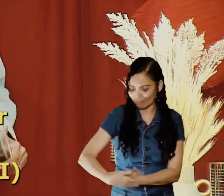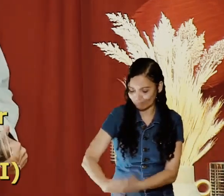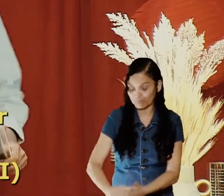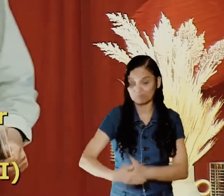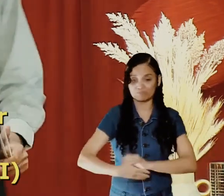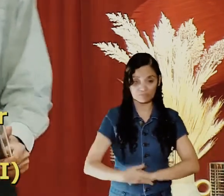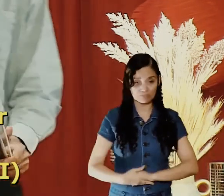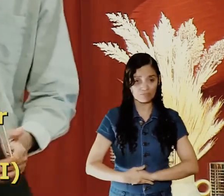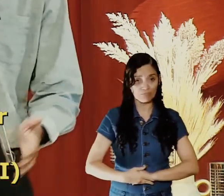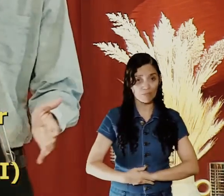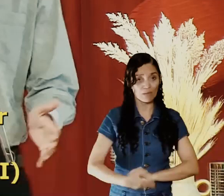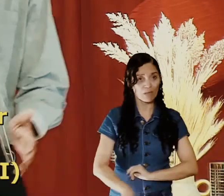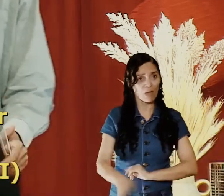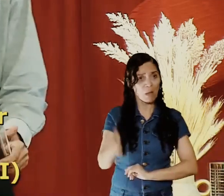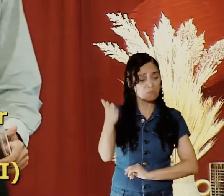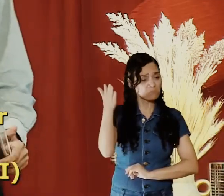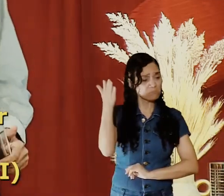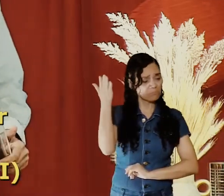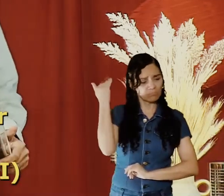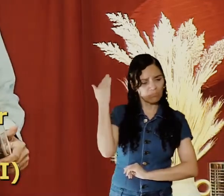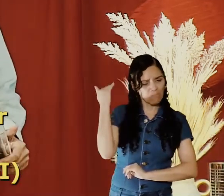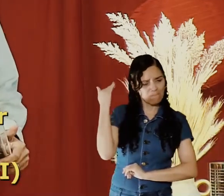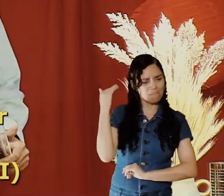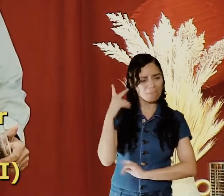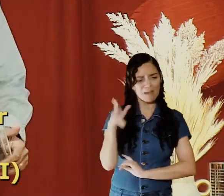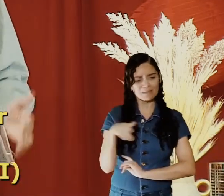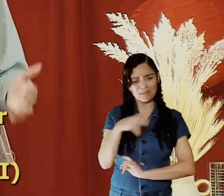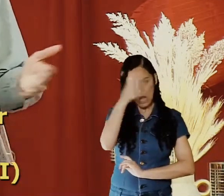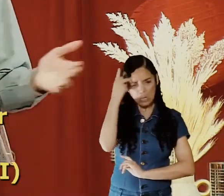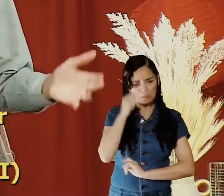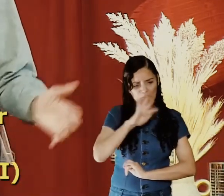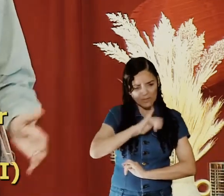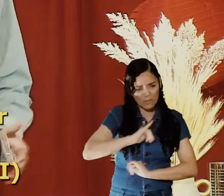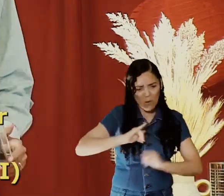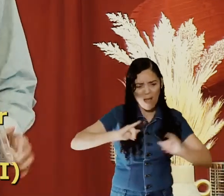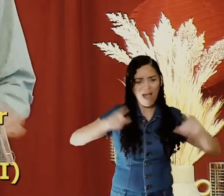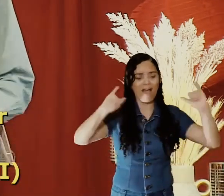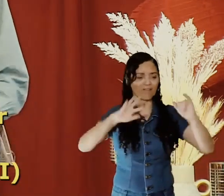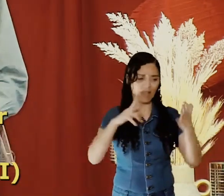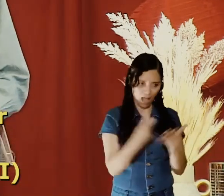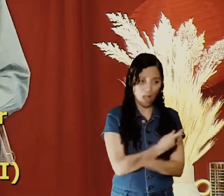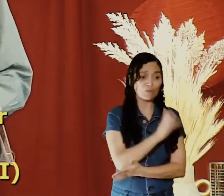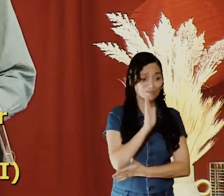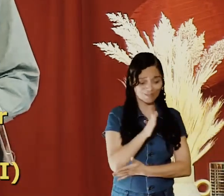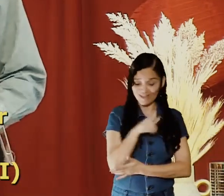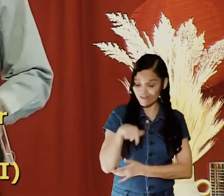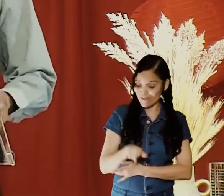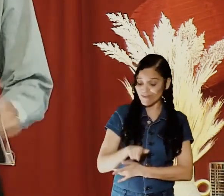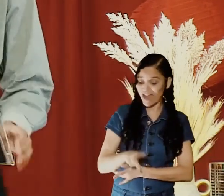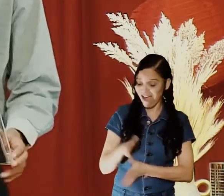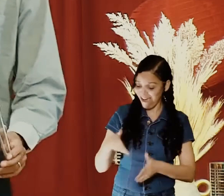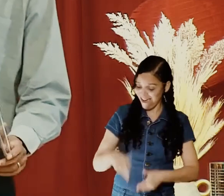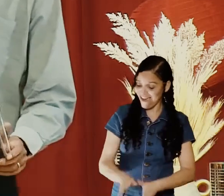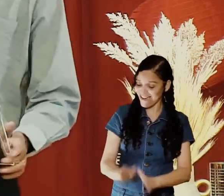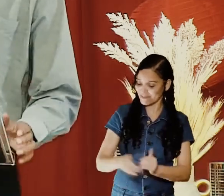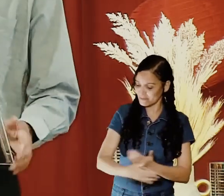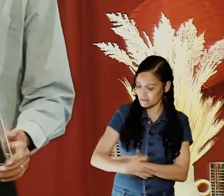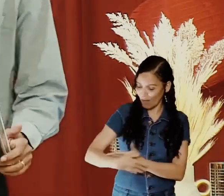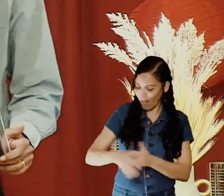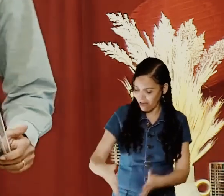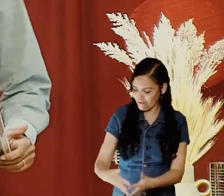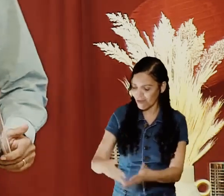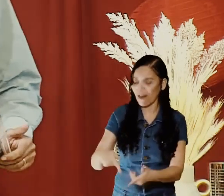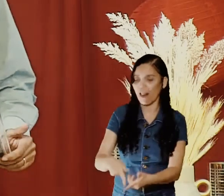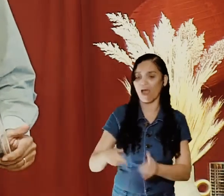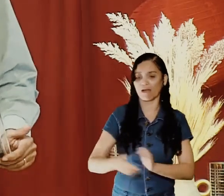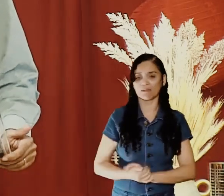profetas haviam dito que aconteceria, de fato aconteceu. Não apenas relacionado ao nascimento do Salvador, mas relacionado a toda a sua vida,